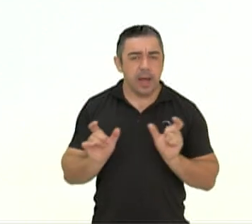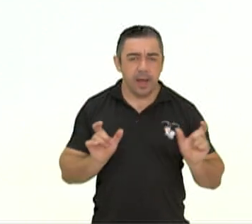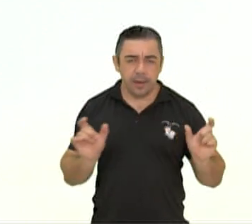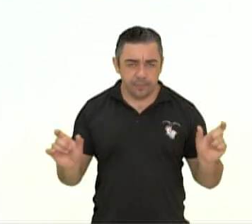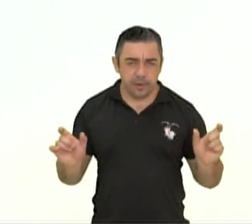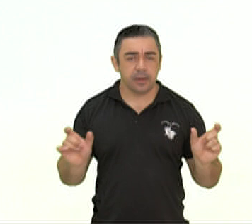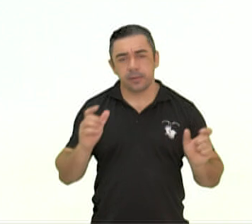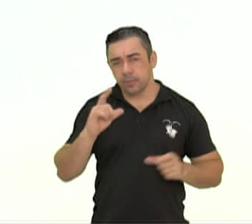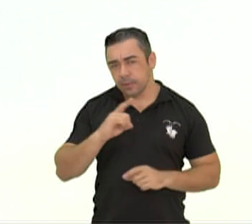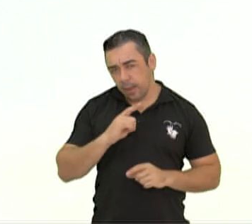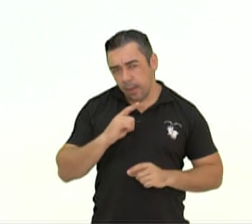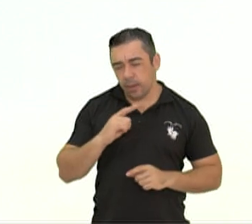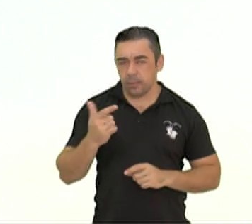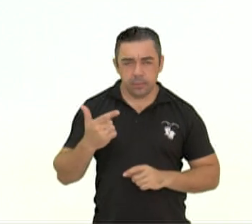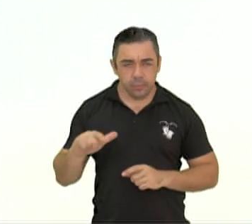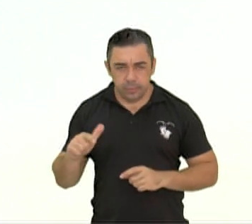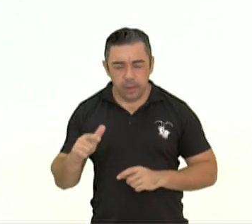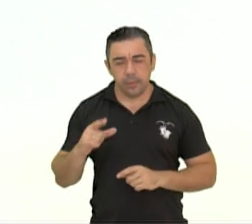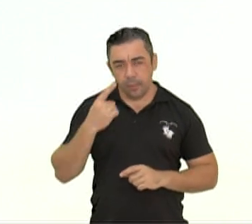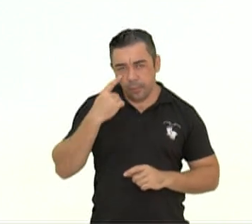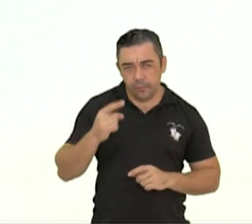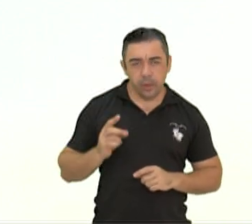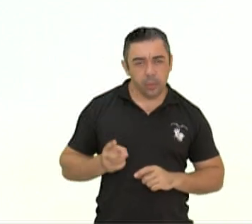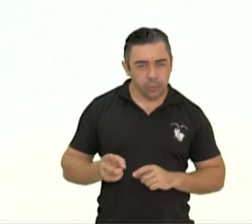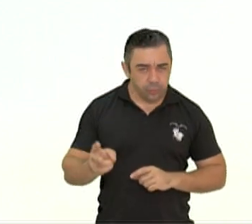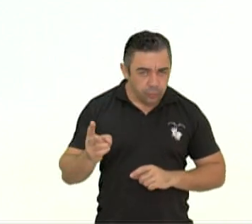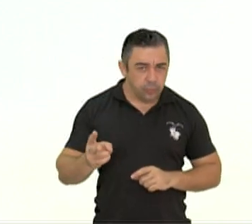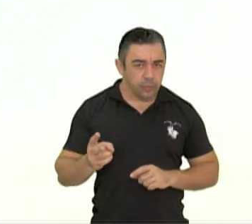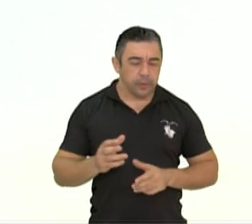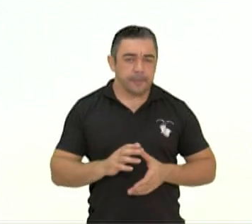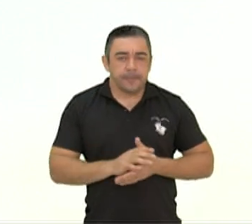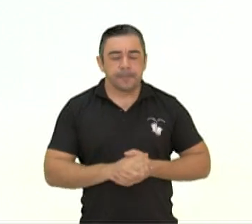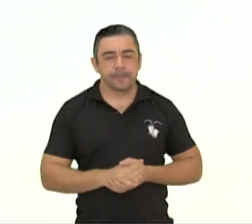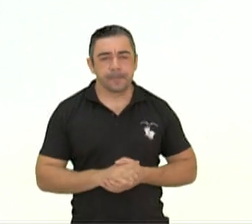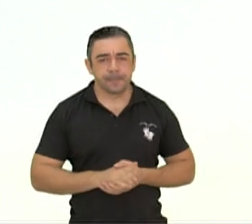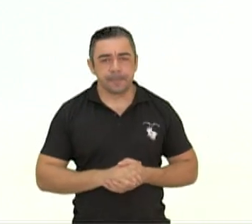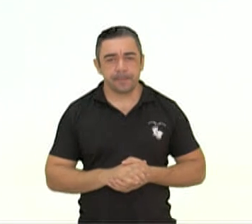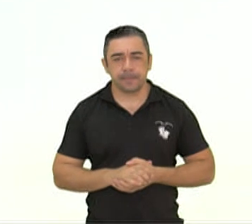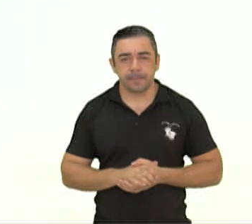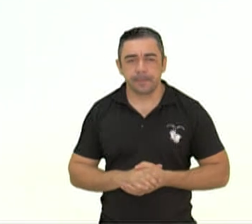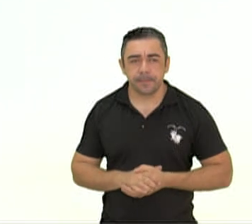tem, vamos dar ali continuidade à nossa sintaxe.